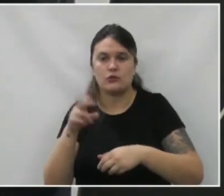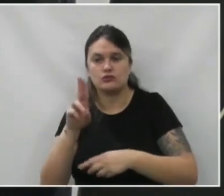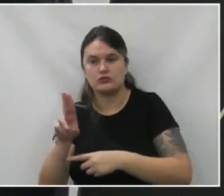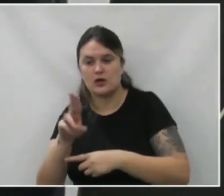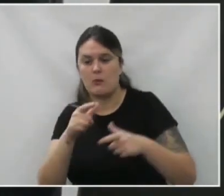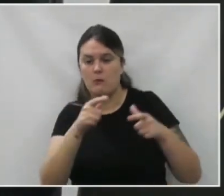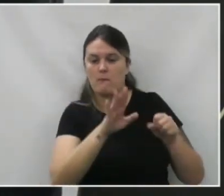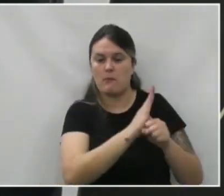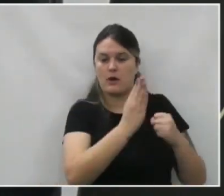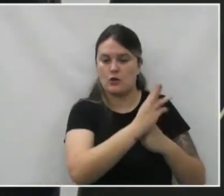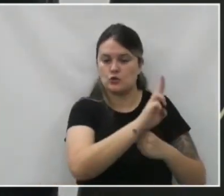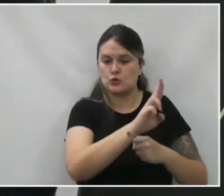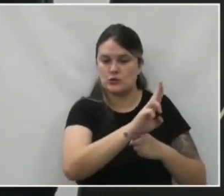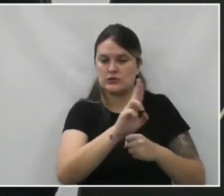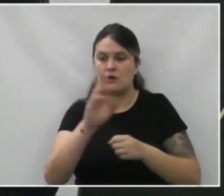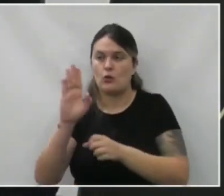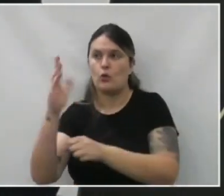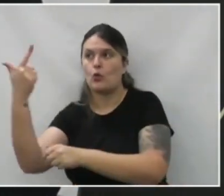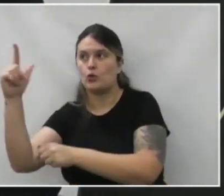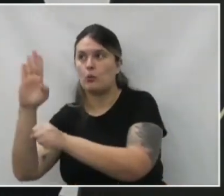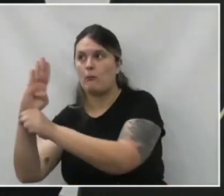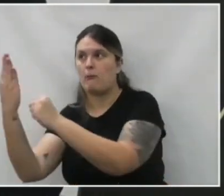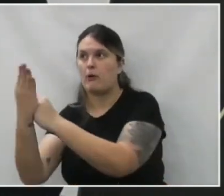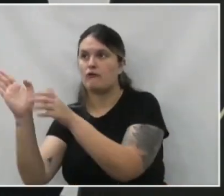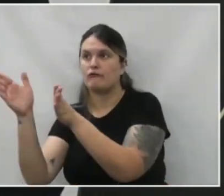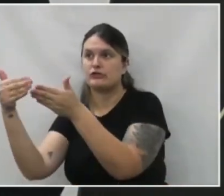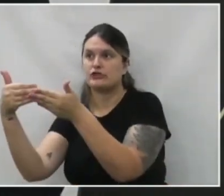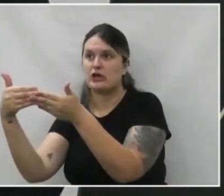Vitória, 14 de abril de 2020.